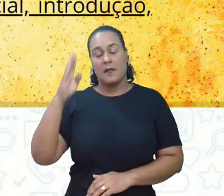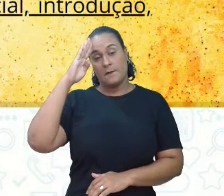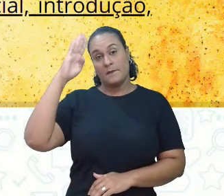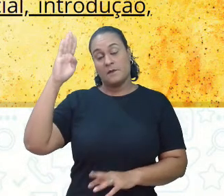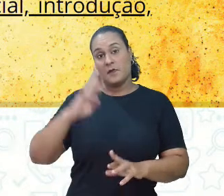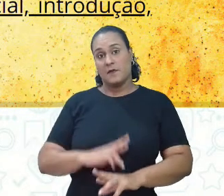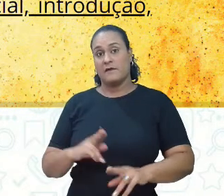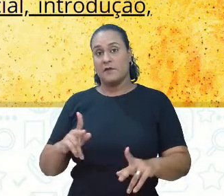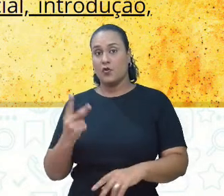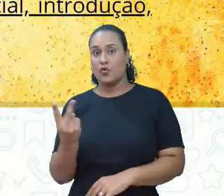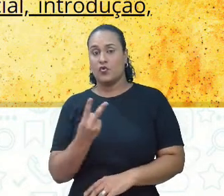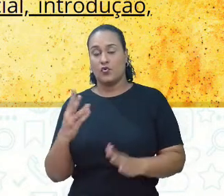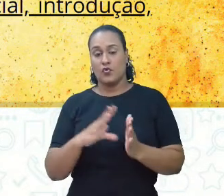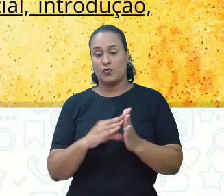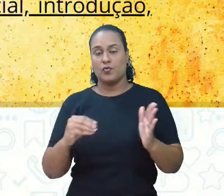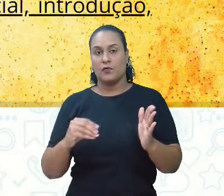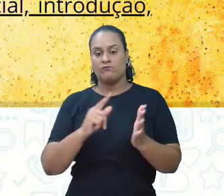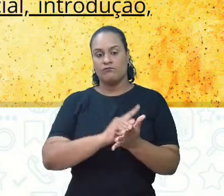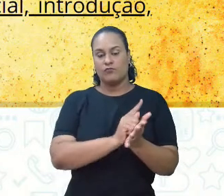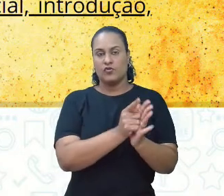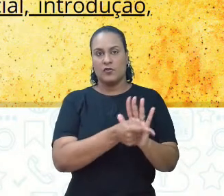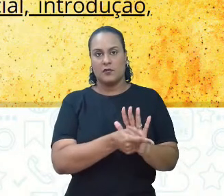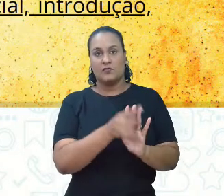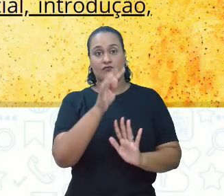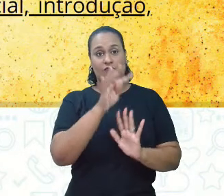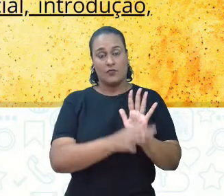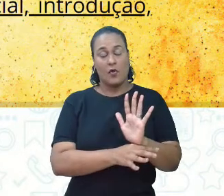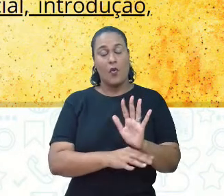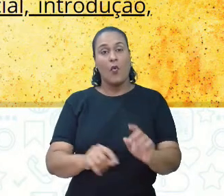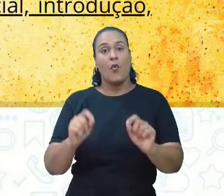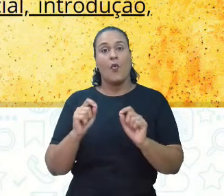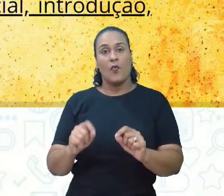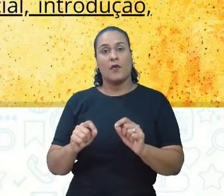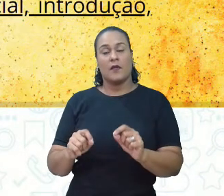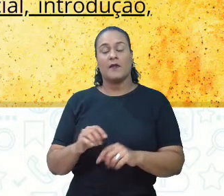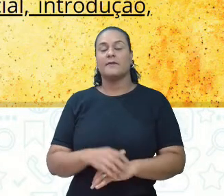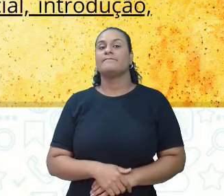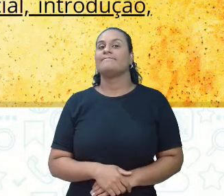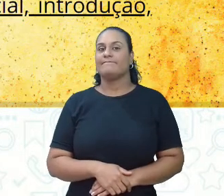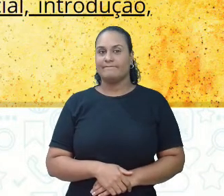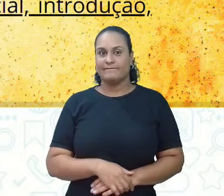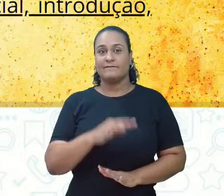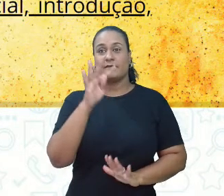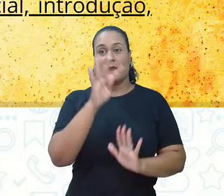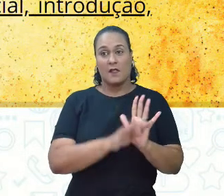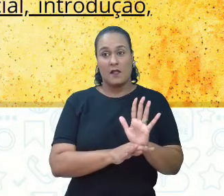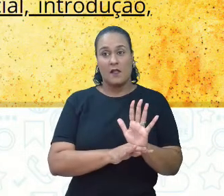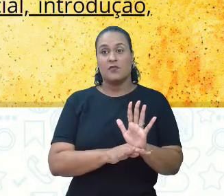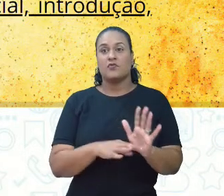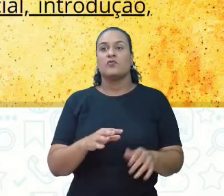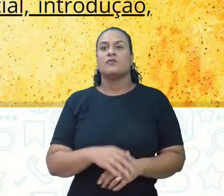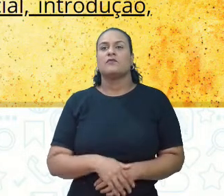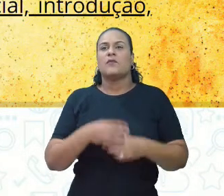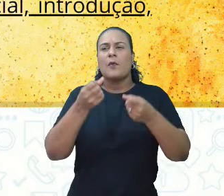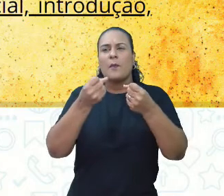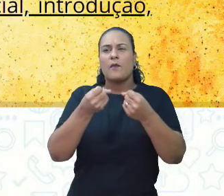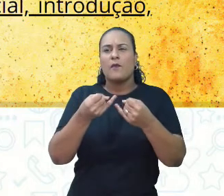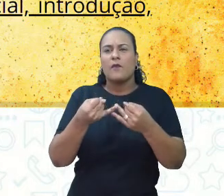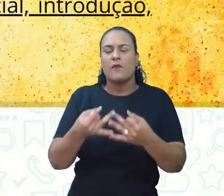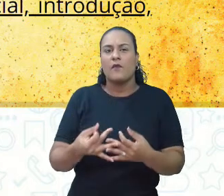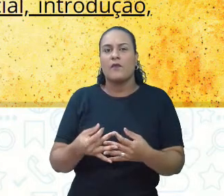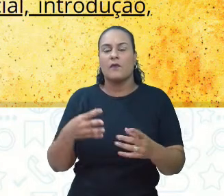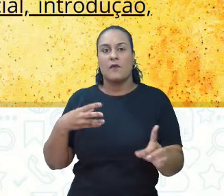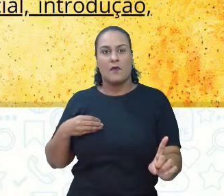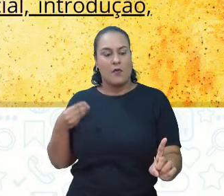diferença entre os dois modelos de gênero textual está no fato de que o texto dissertativo argumentativo é dirigido a um